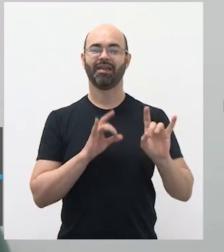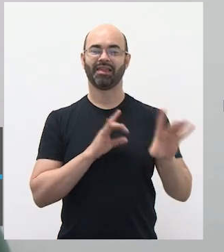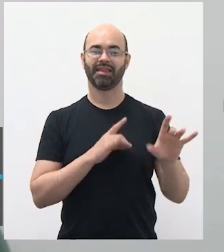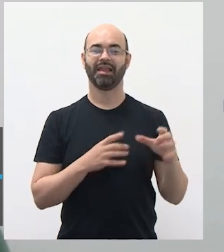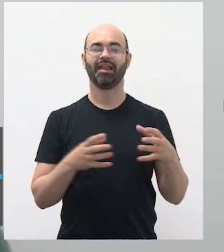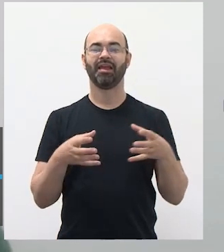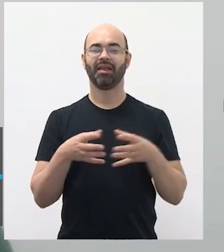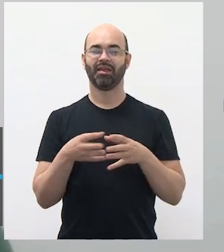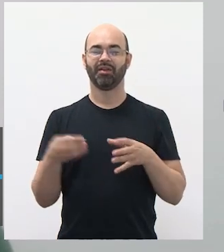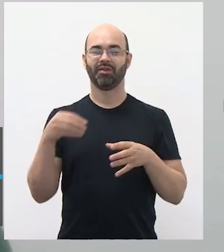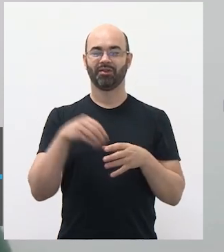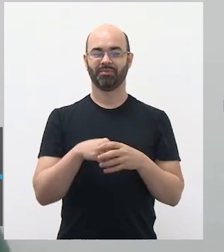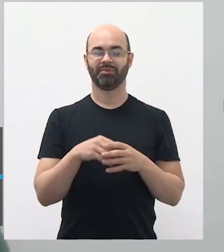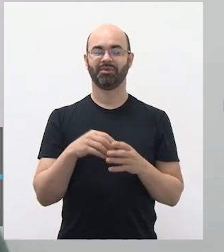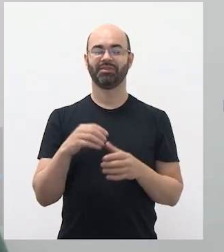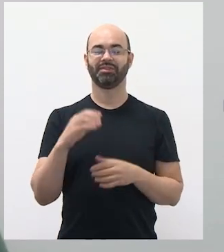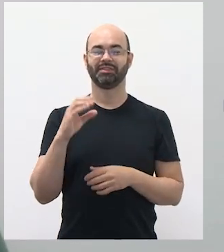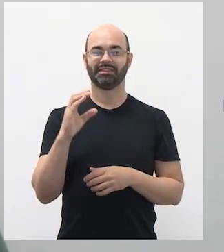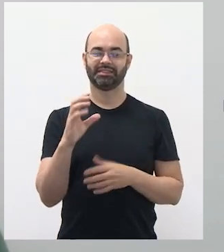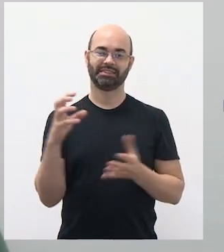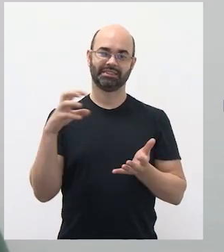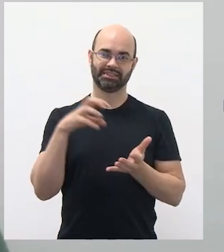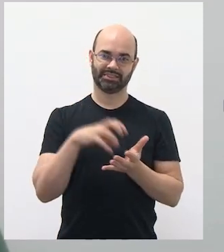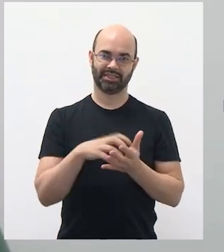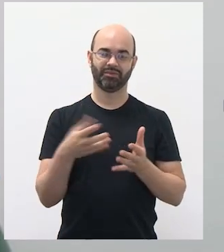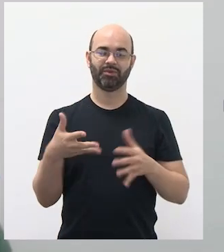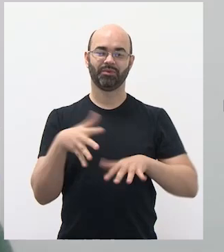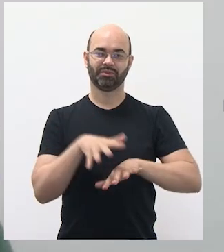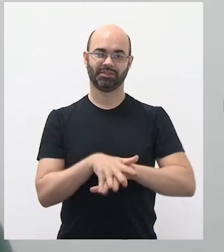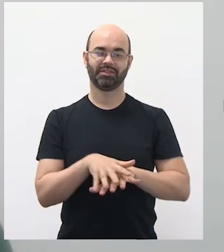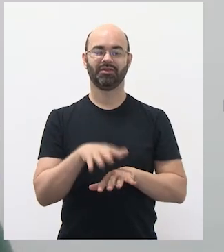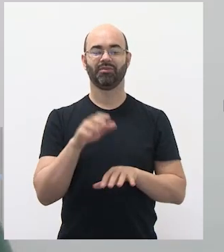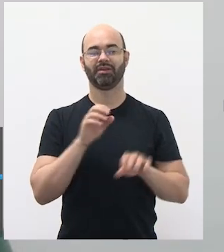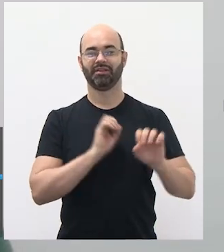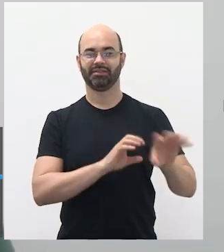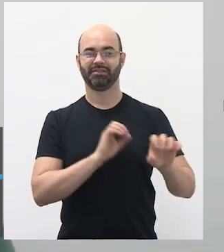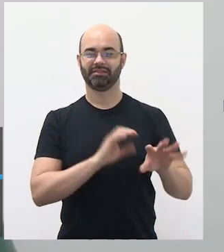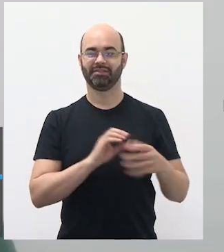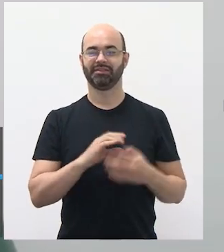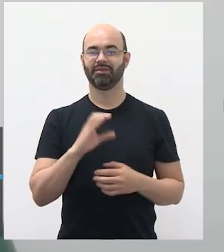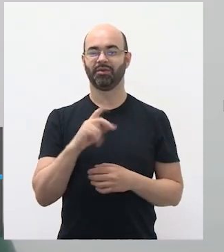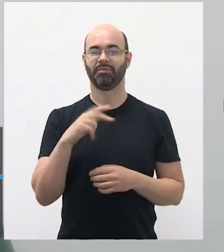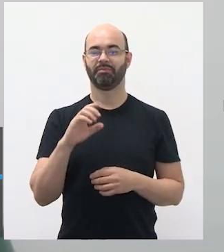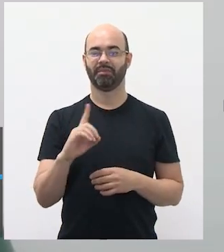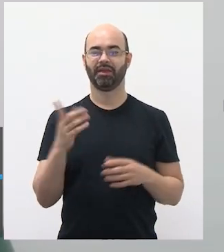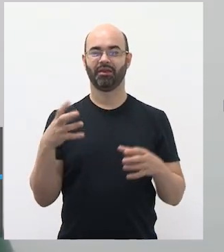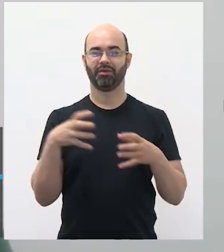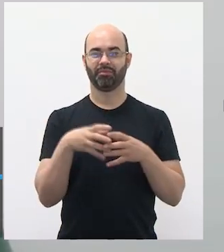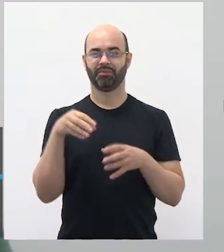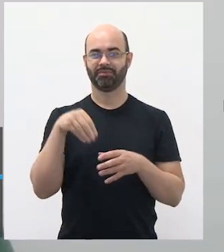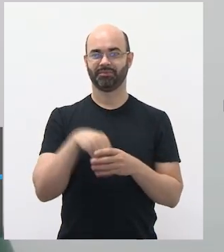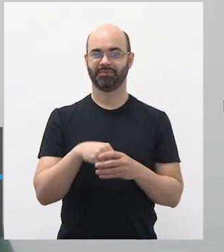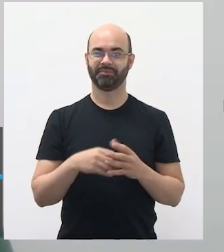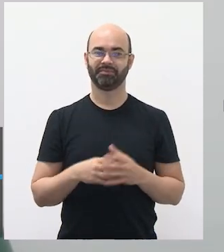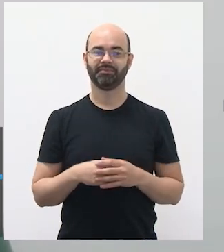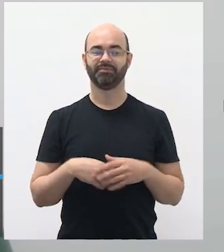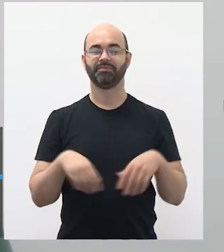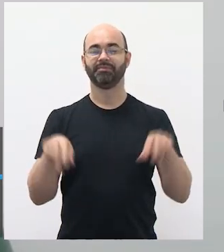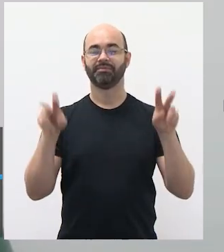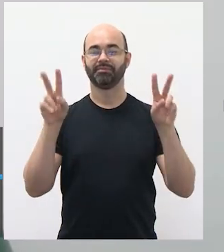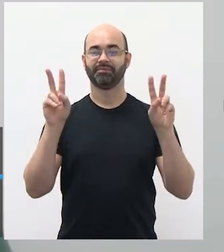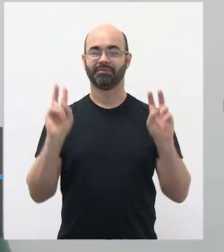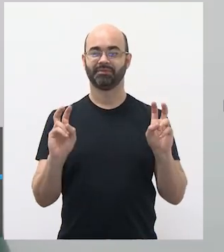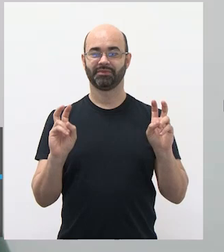Inclusão Educacional, né? Faz parte da CUPED. Lá acompanho a temática de educação das